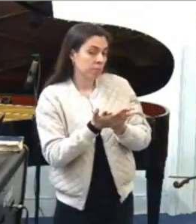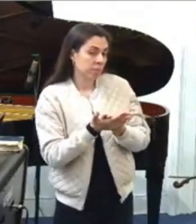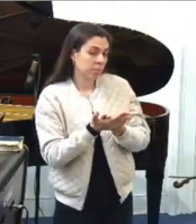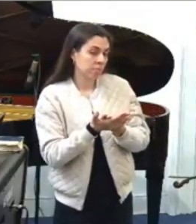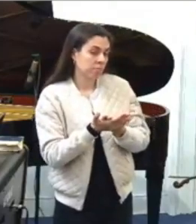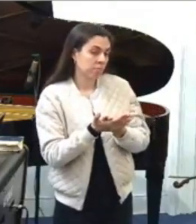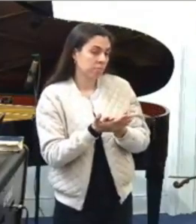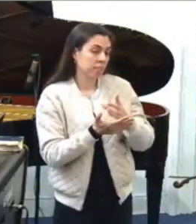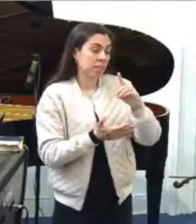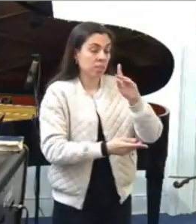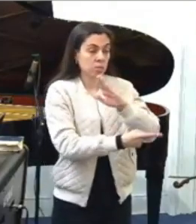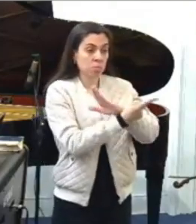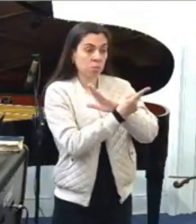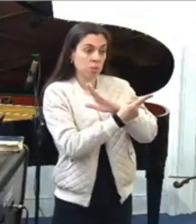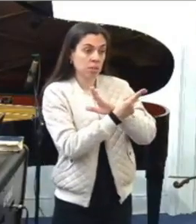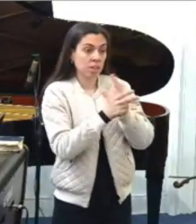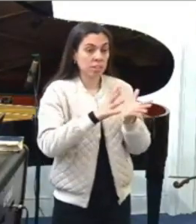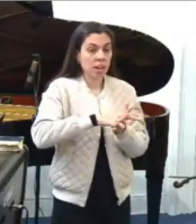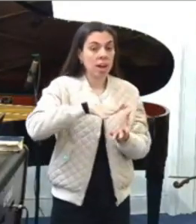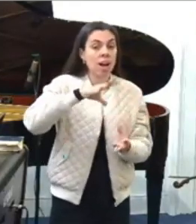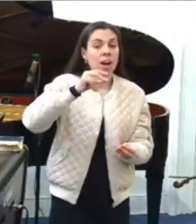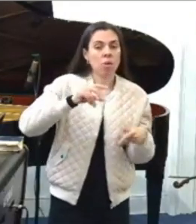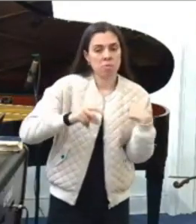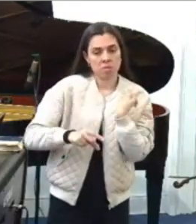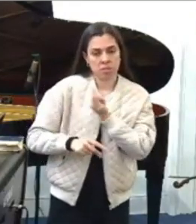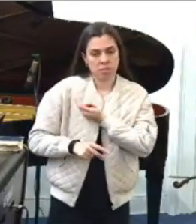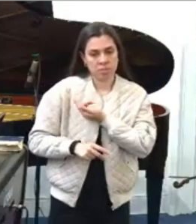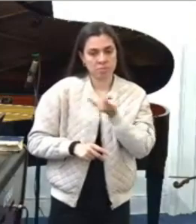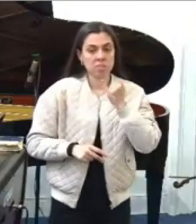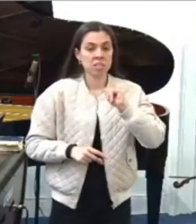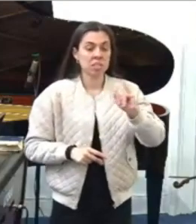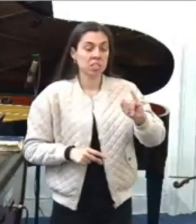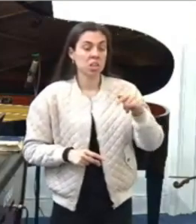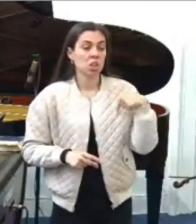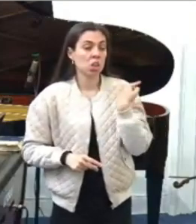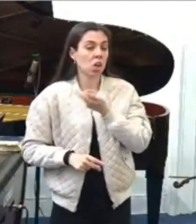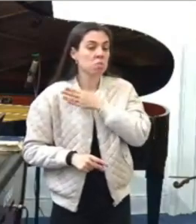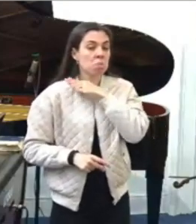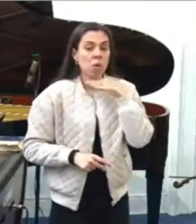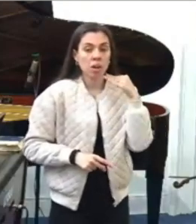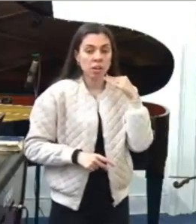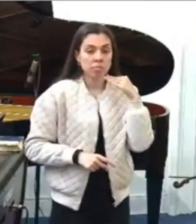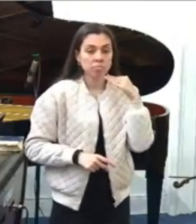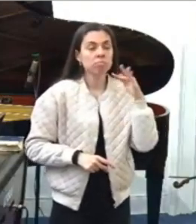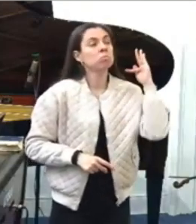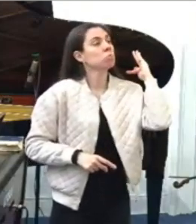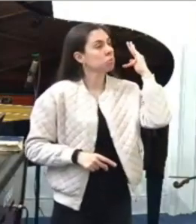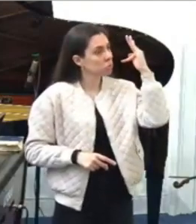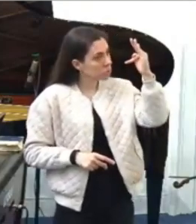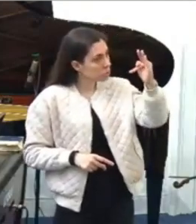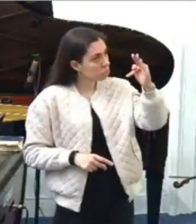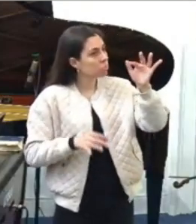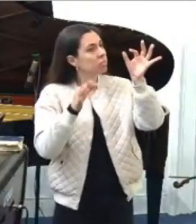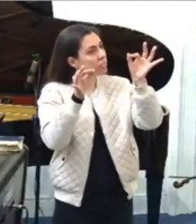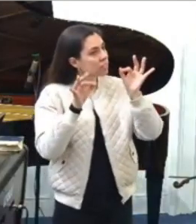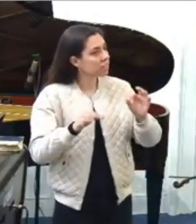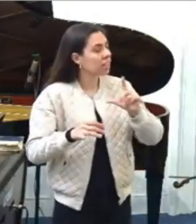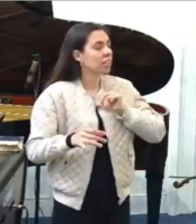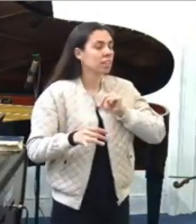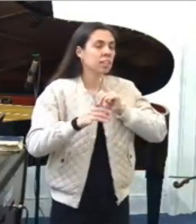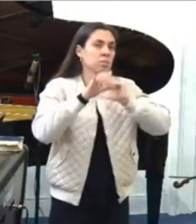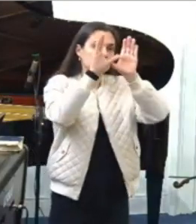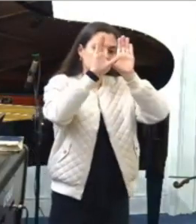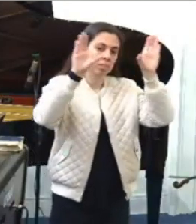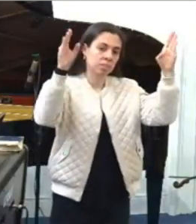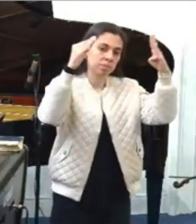Senhor nos preserva, crendo que o nosso Senhor nos protege. Existe uma outra forma do Senhor proteger a mulher aqui, de forma